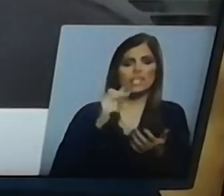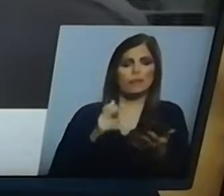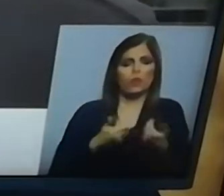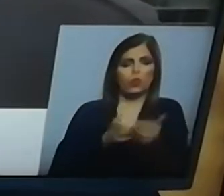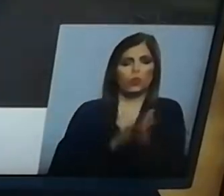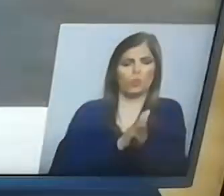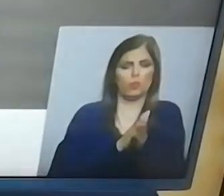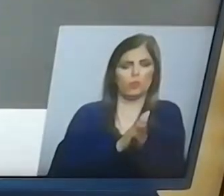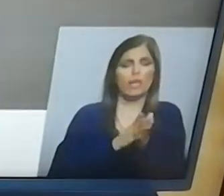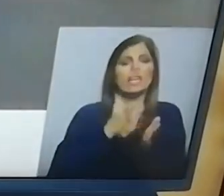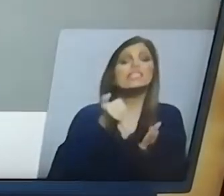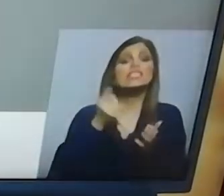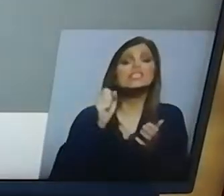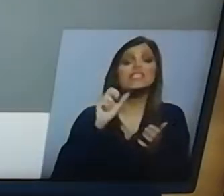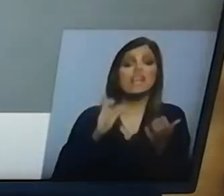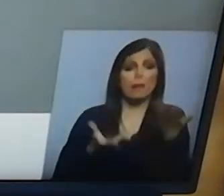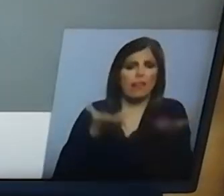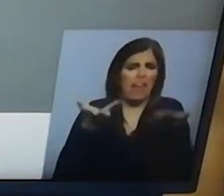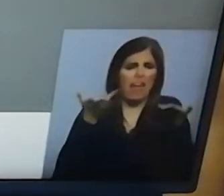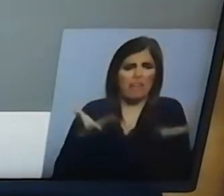estamos a pesar 15 gramas. É uma coisa muito leve.